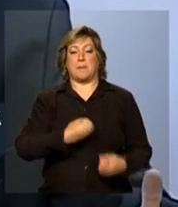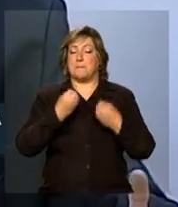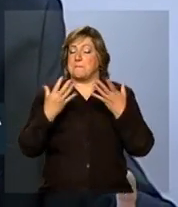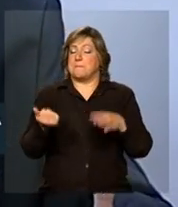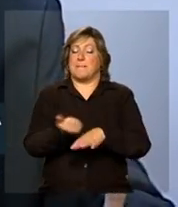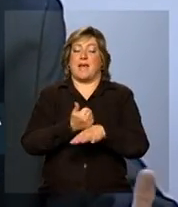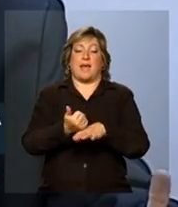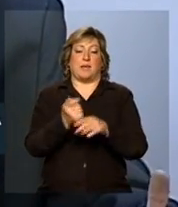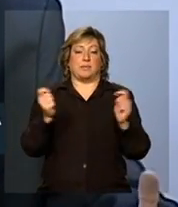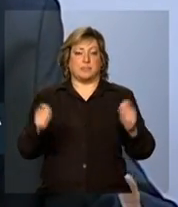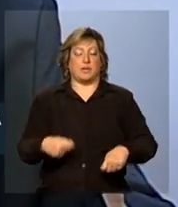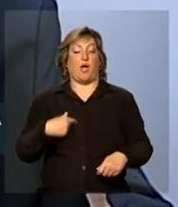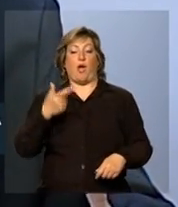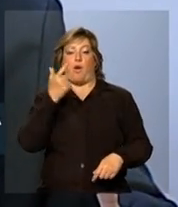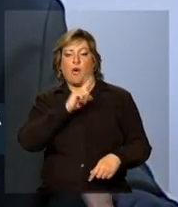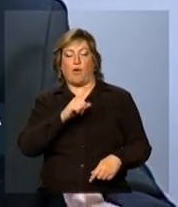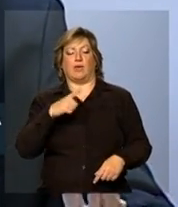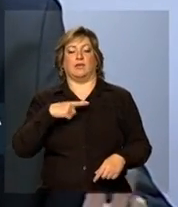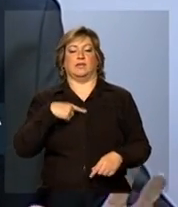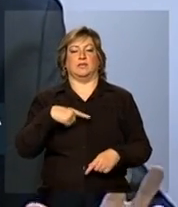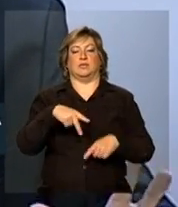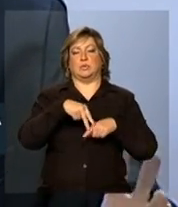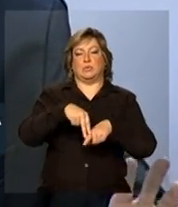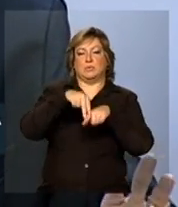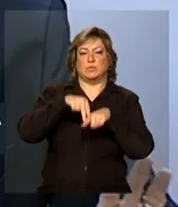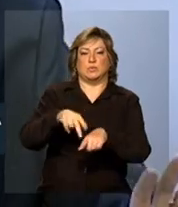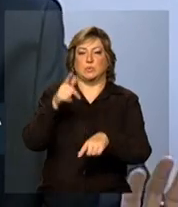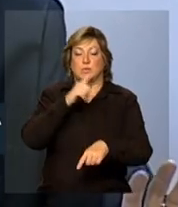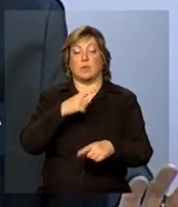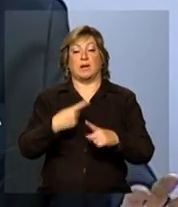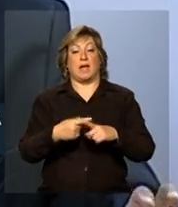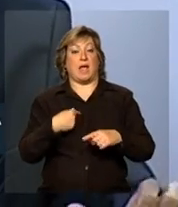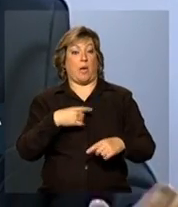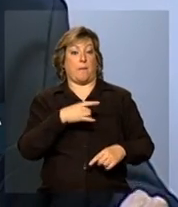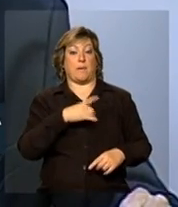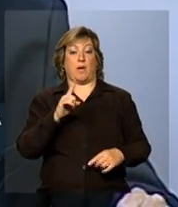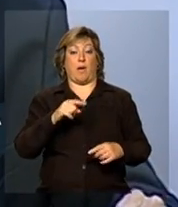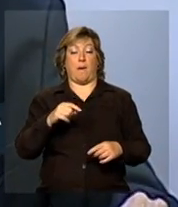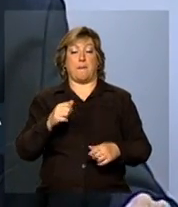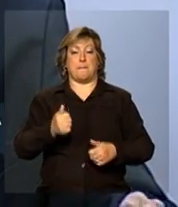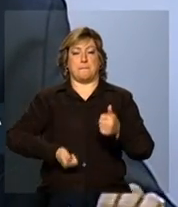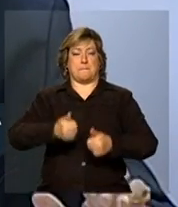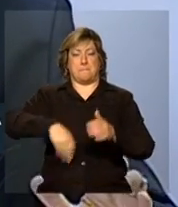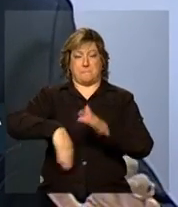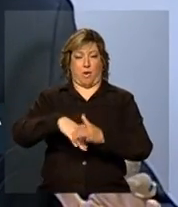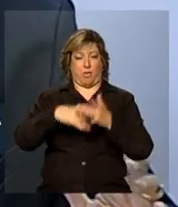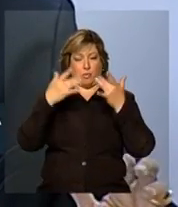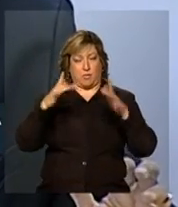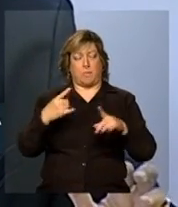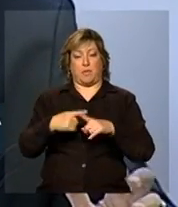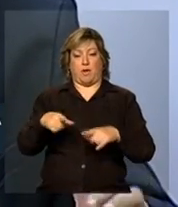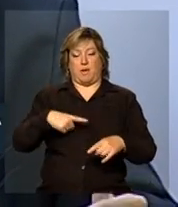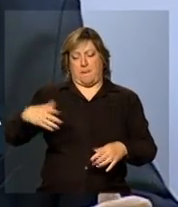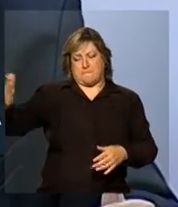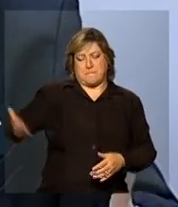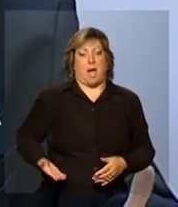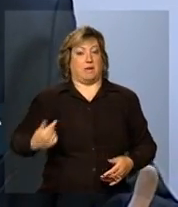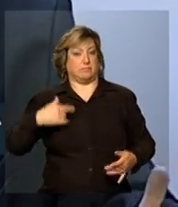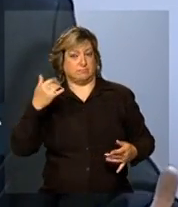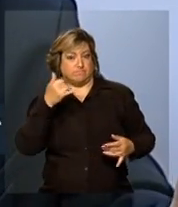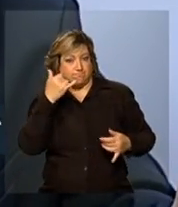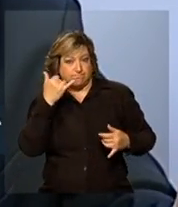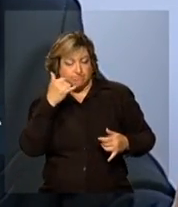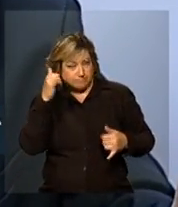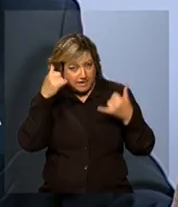melhor possível. Voltei a pegar onda, só não voltei a jogar bola porque eu tenho medo que batam no meu fígado, é muito novo, mas eu voltei a fazer tudo